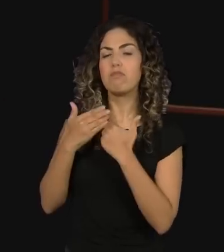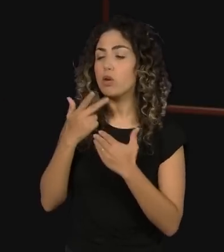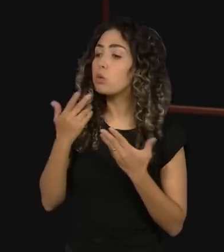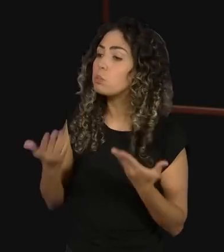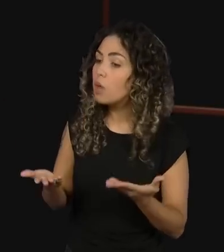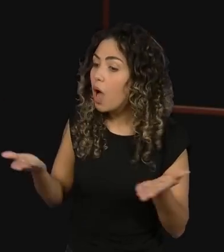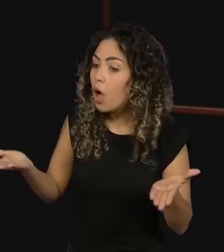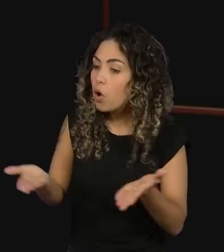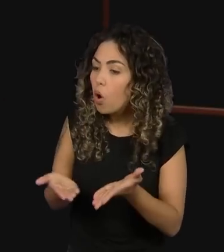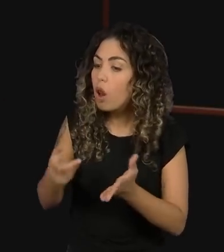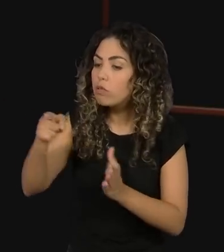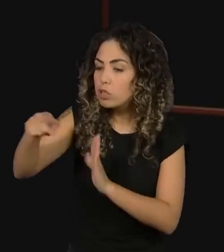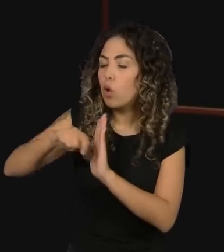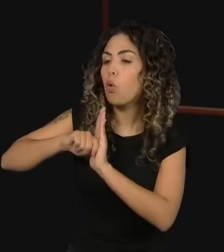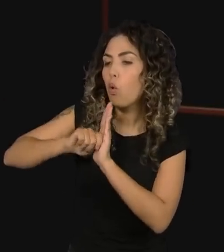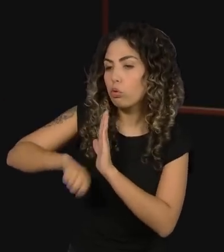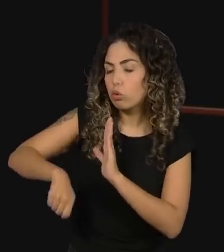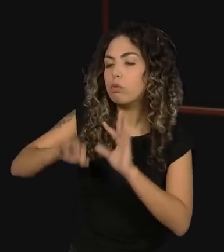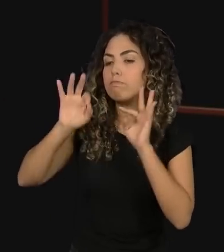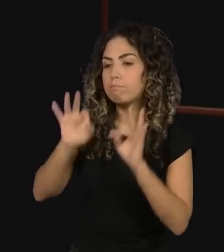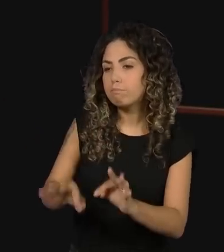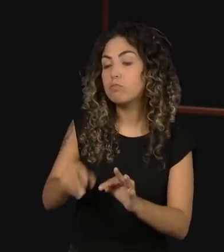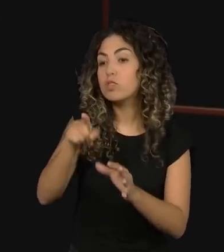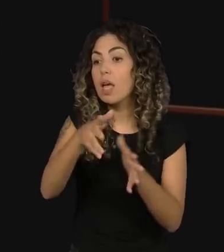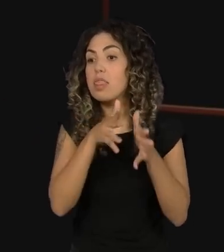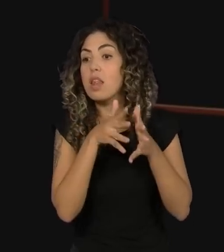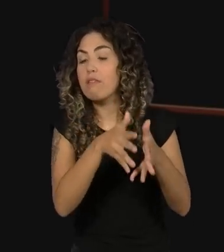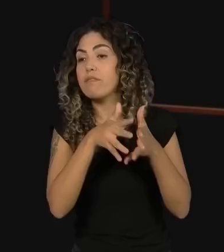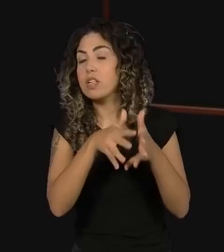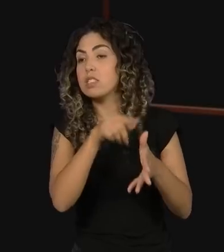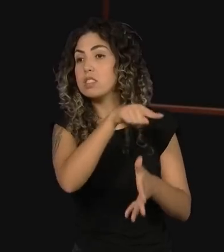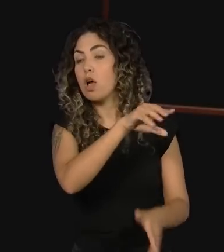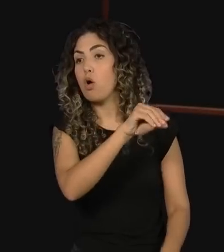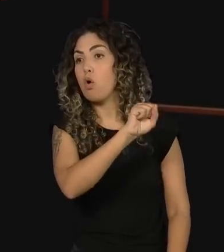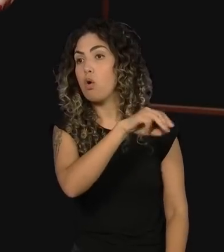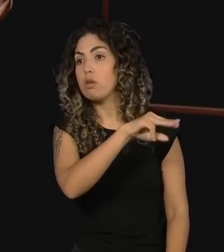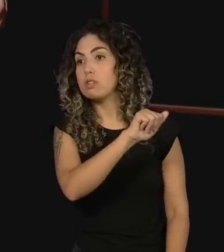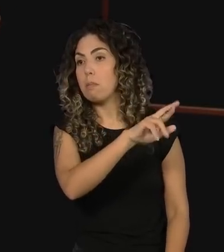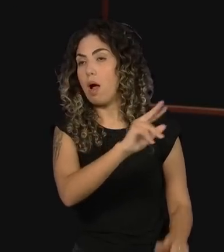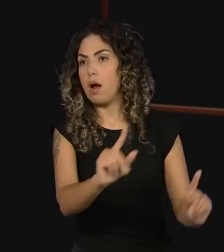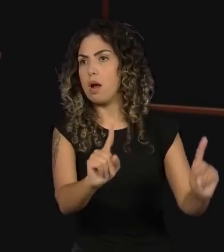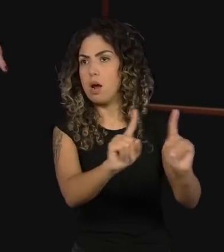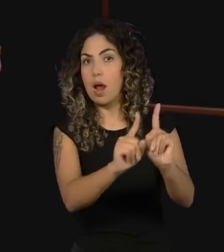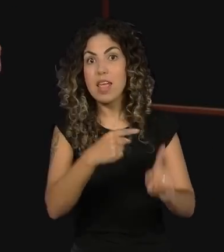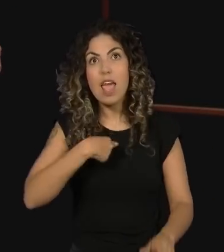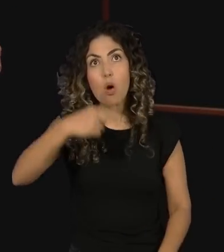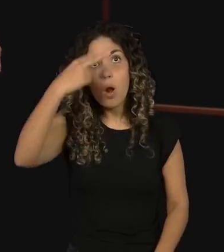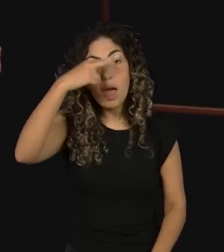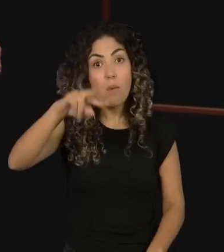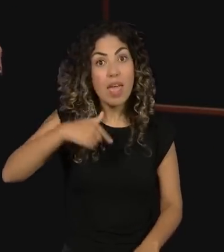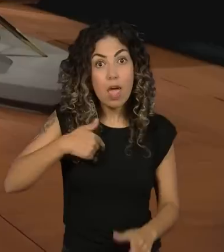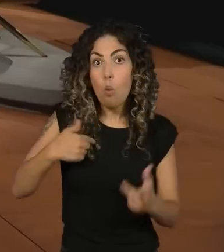ser contratada, está marcada a entrevista com Osmar Santos. Eu lembro que eu fiz assim,